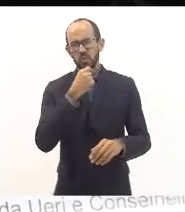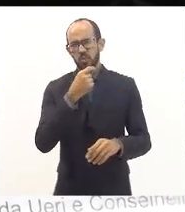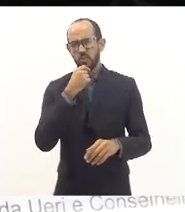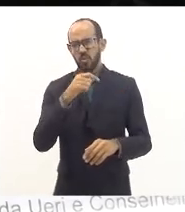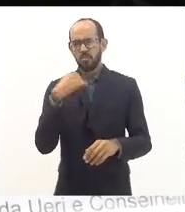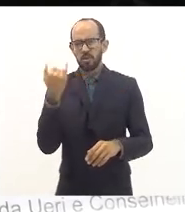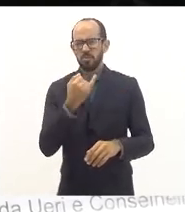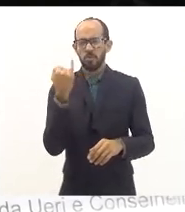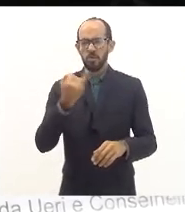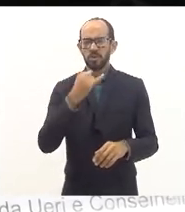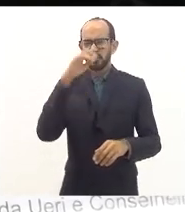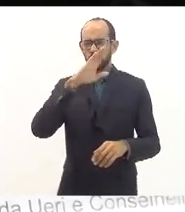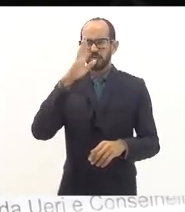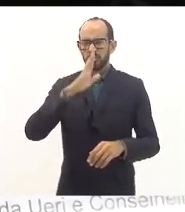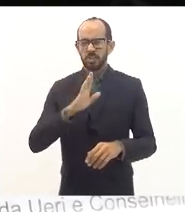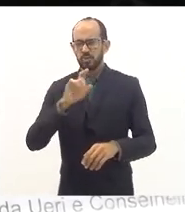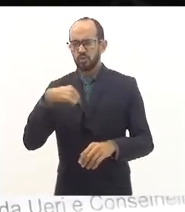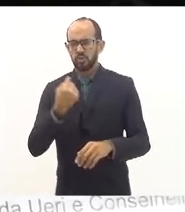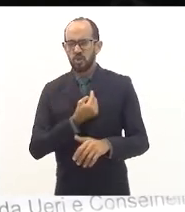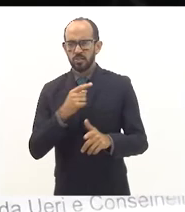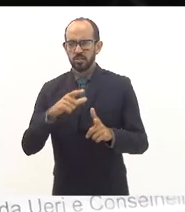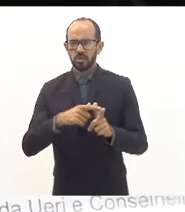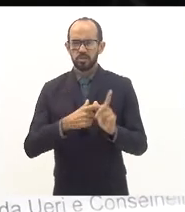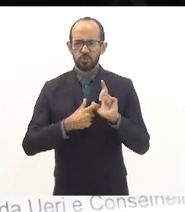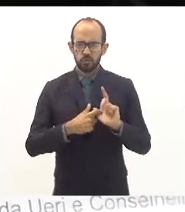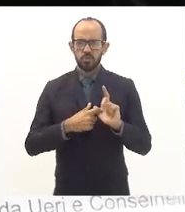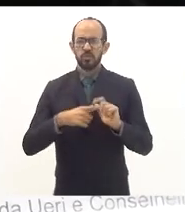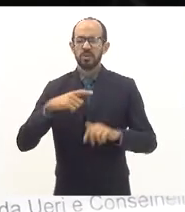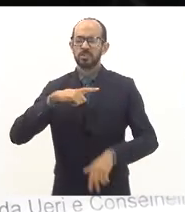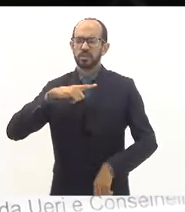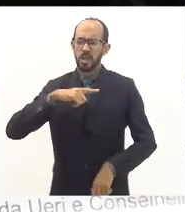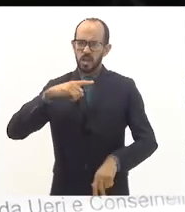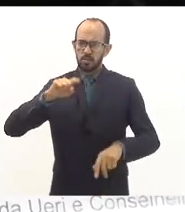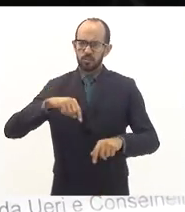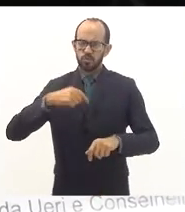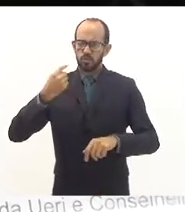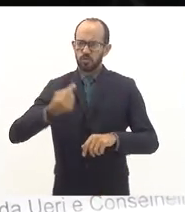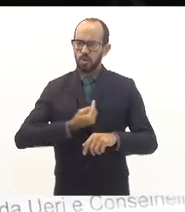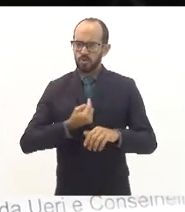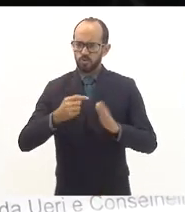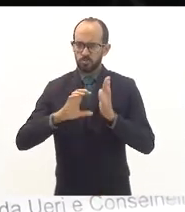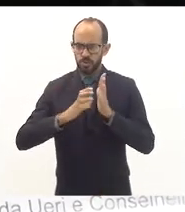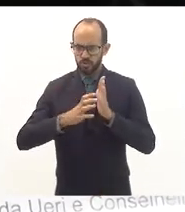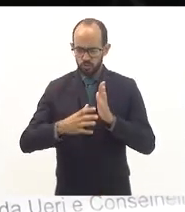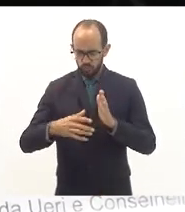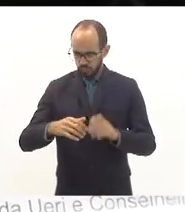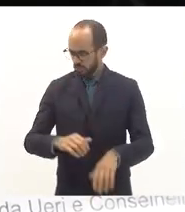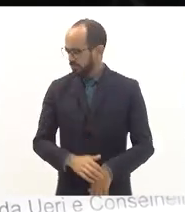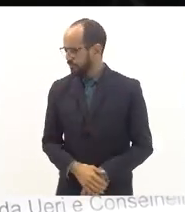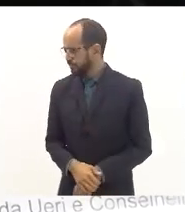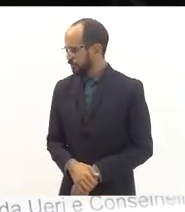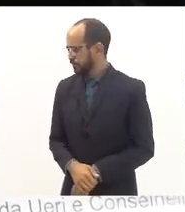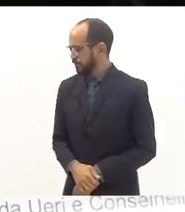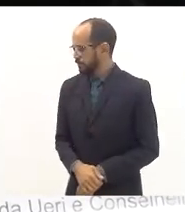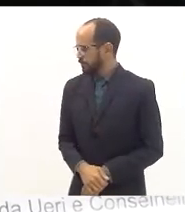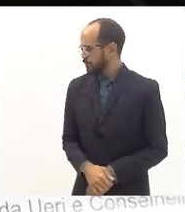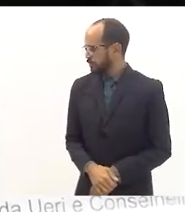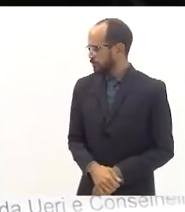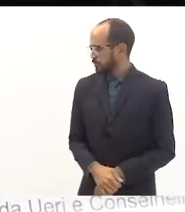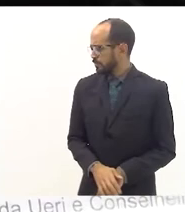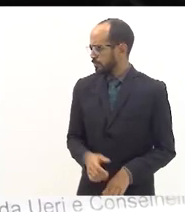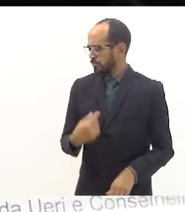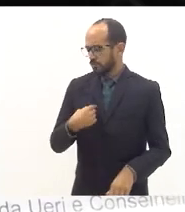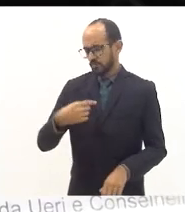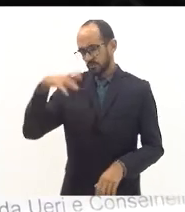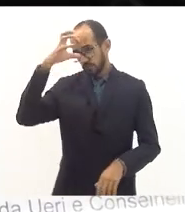a quem tanto devemos e a quem tanto deve o nosso partido. Eu aprendi,